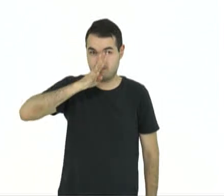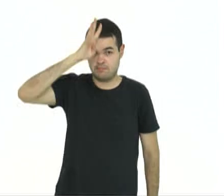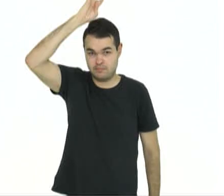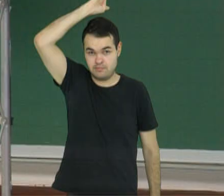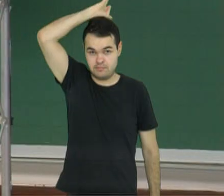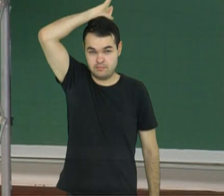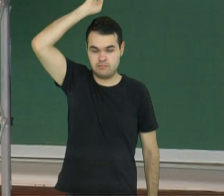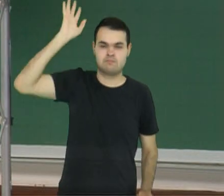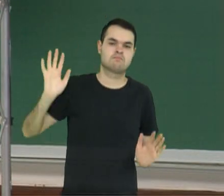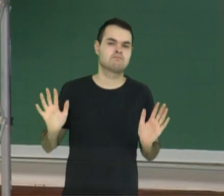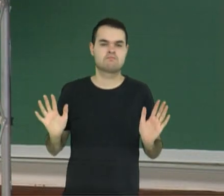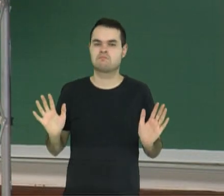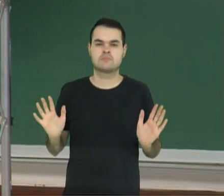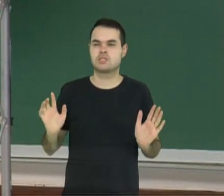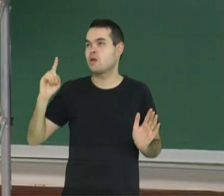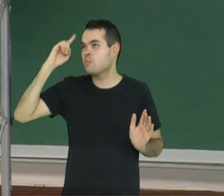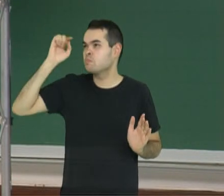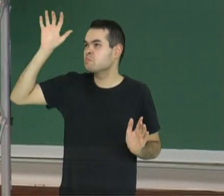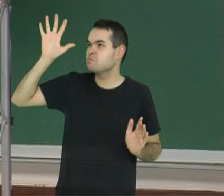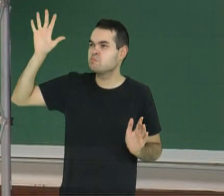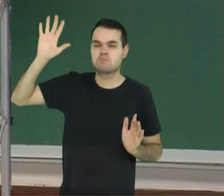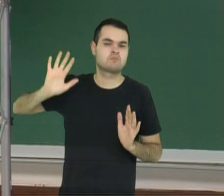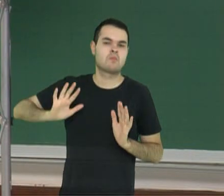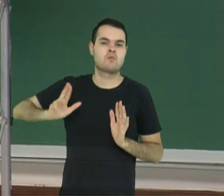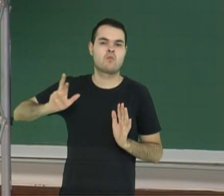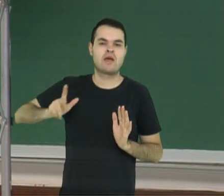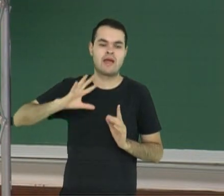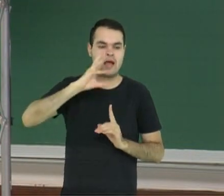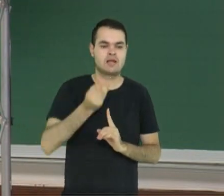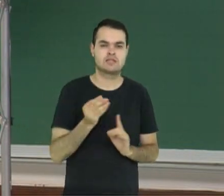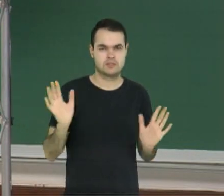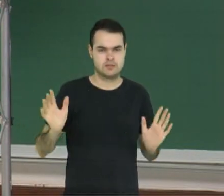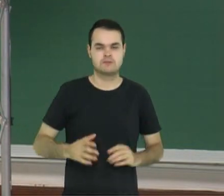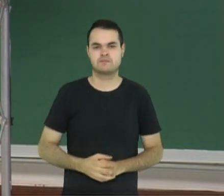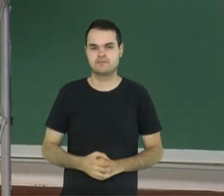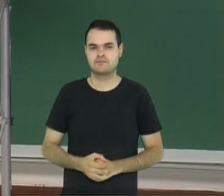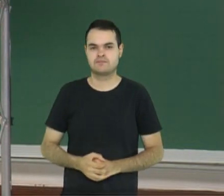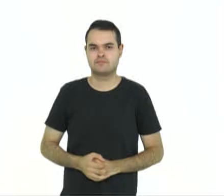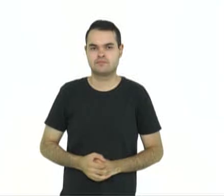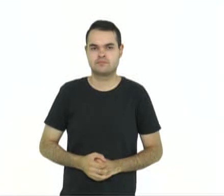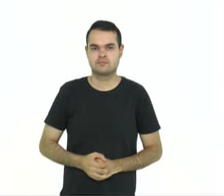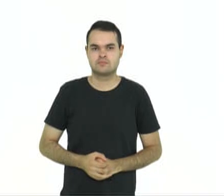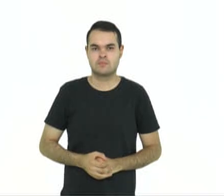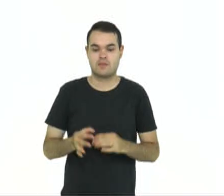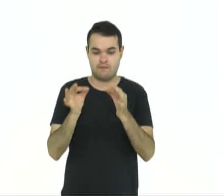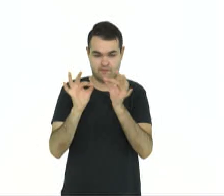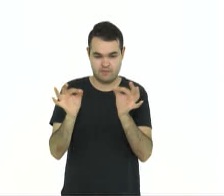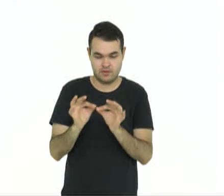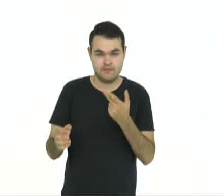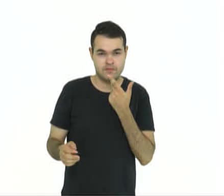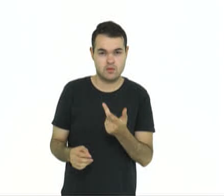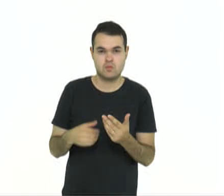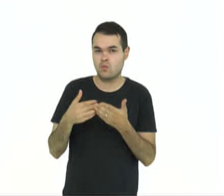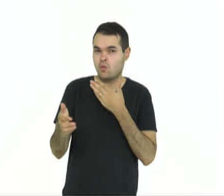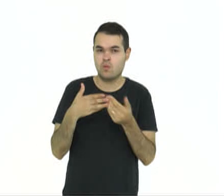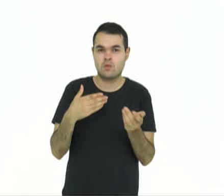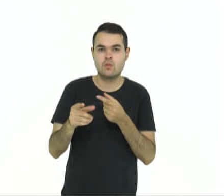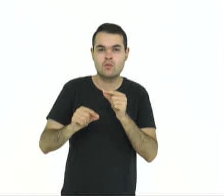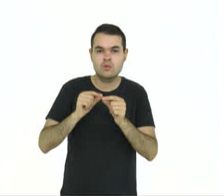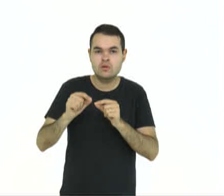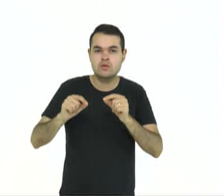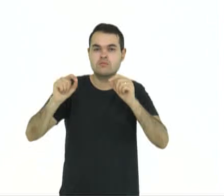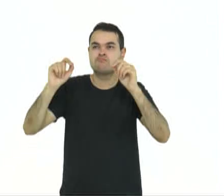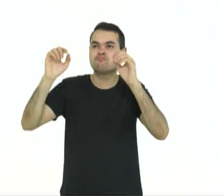punk é um movimento idealista, não é artístico, ok? Nas frases e dizeres de qualquer espécie rabiscados sobre